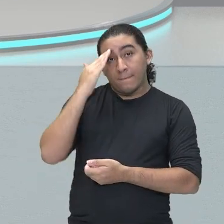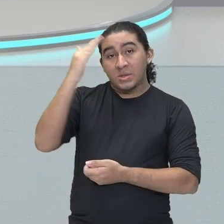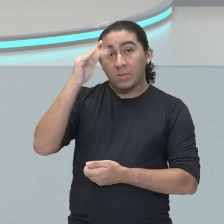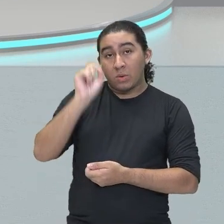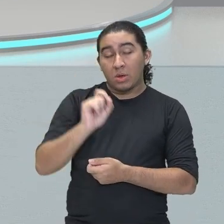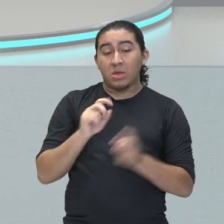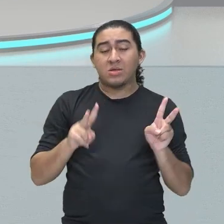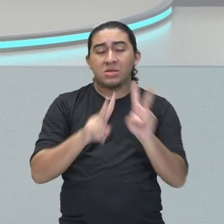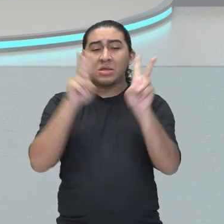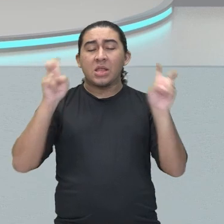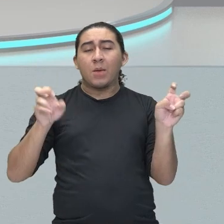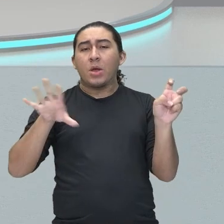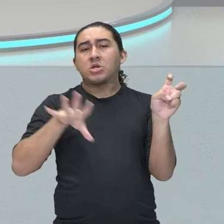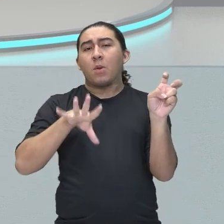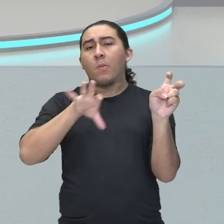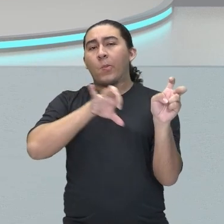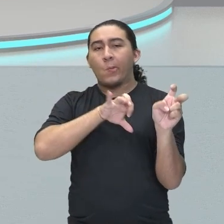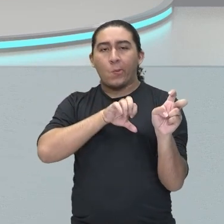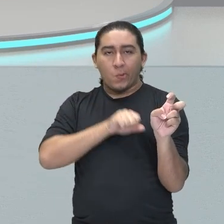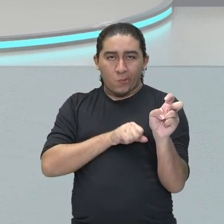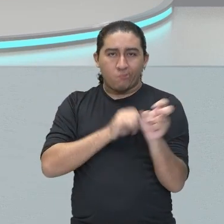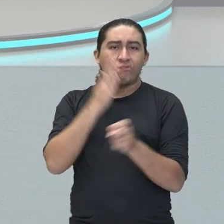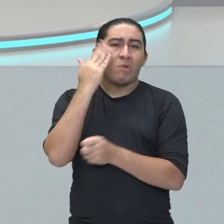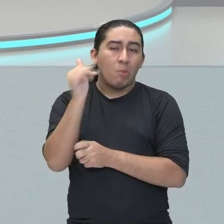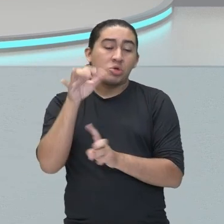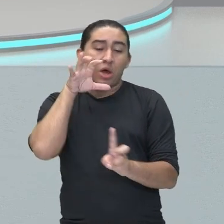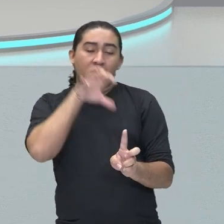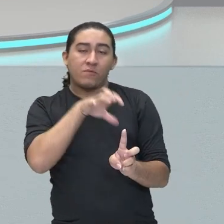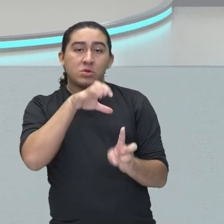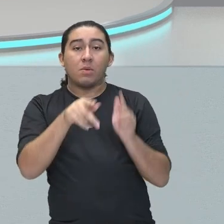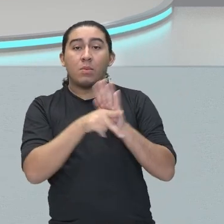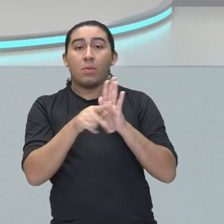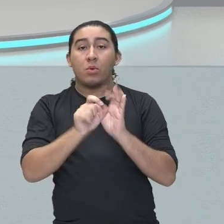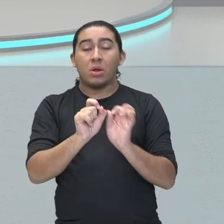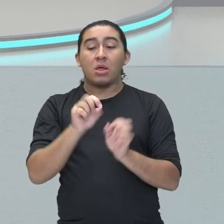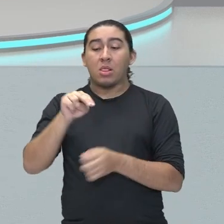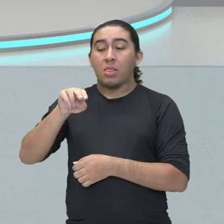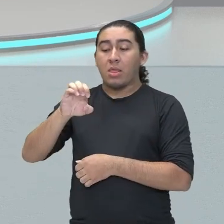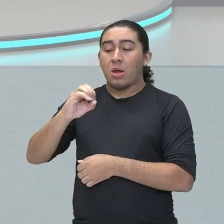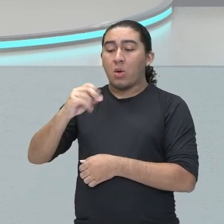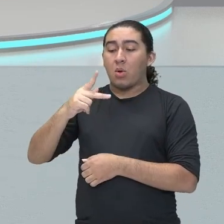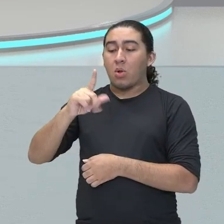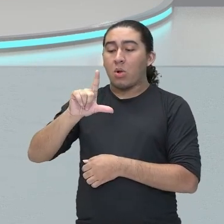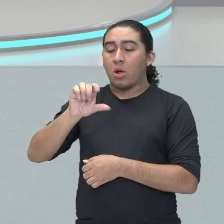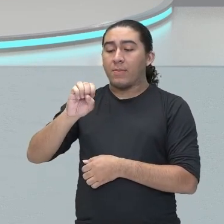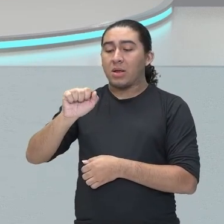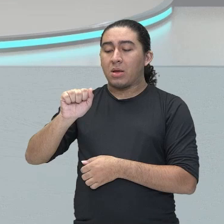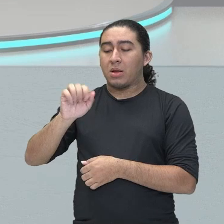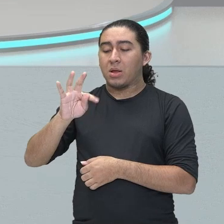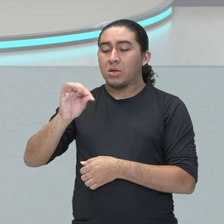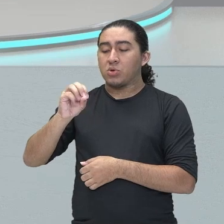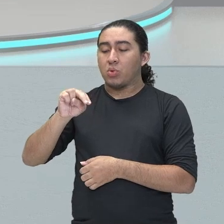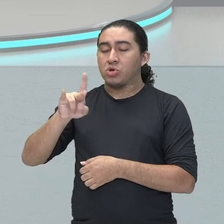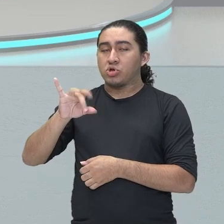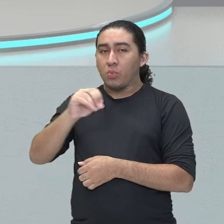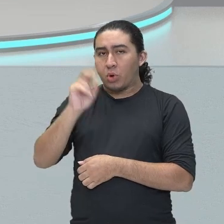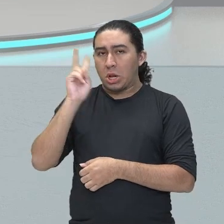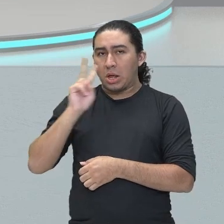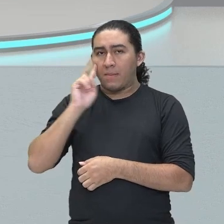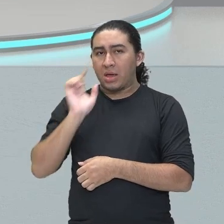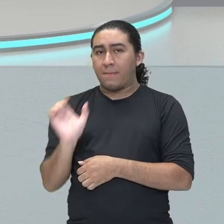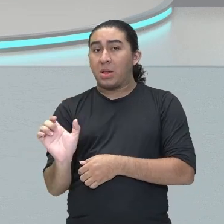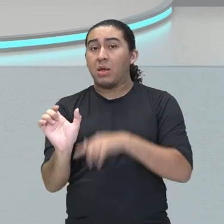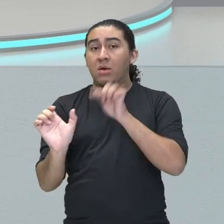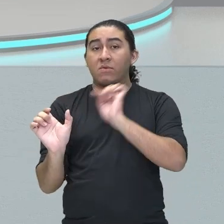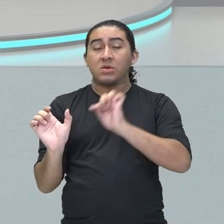temas amorosos, bastante influenciada pelo neoplatonismo. Lembra neoplatonismo, que nós vimos agora há pouco,